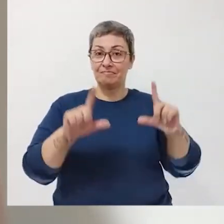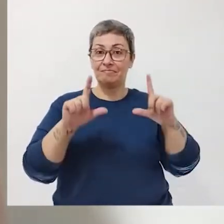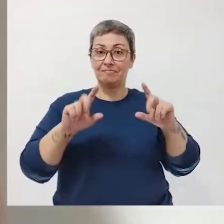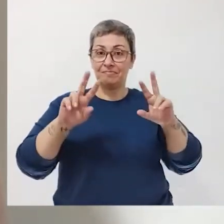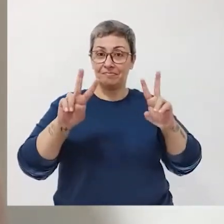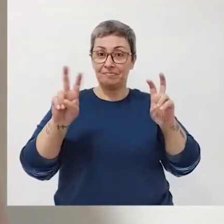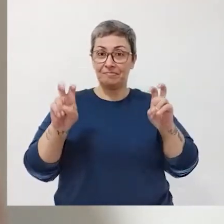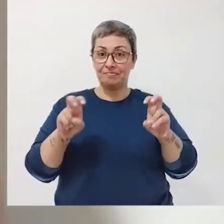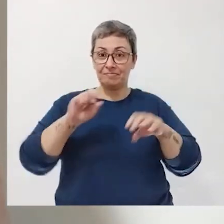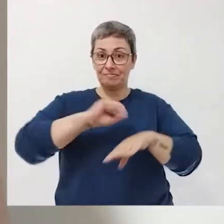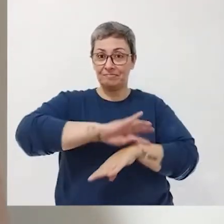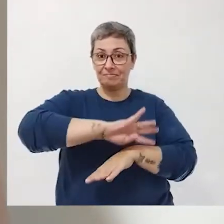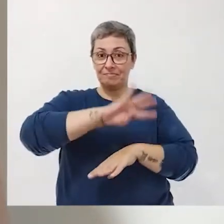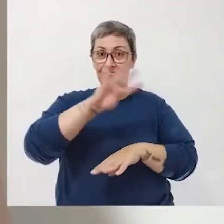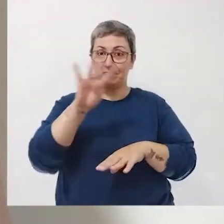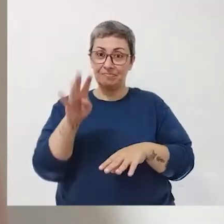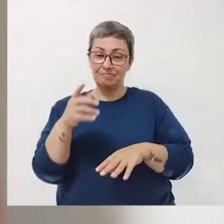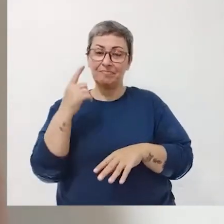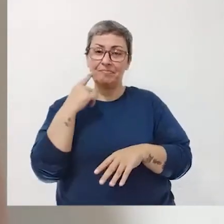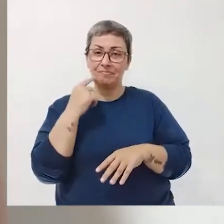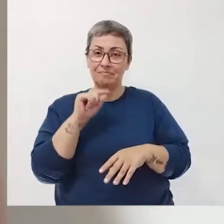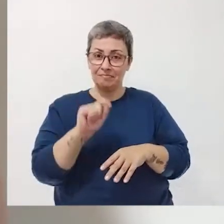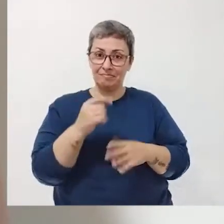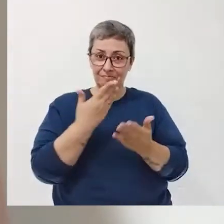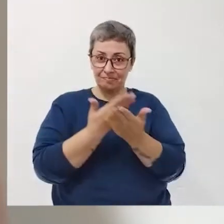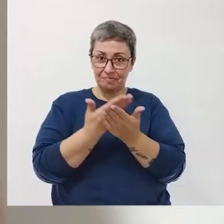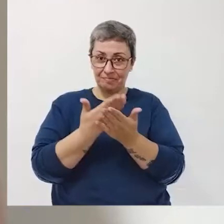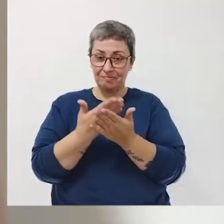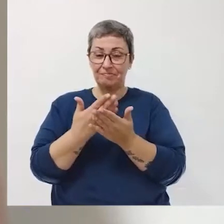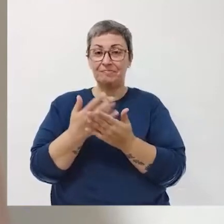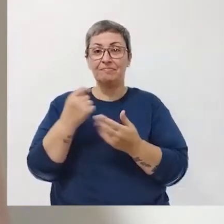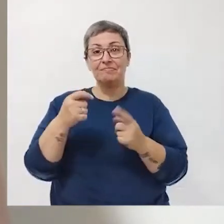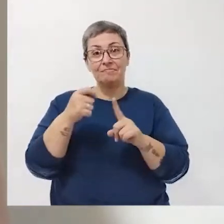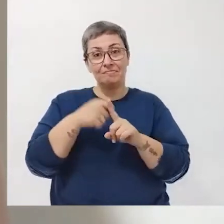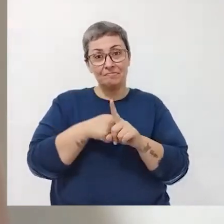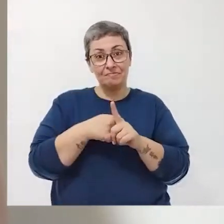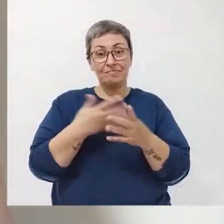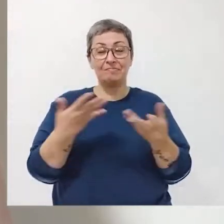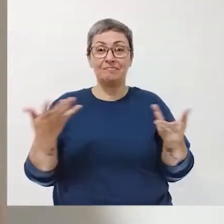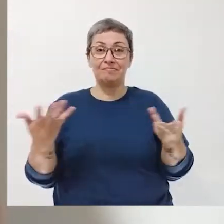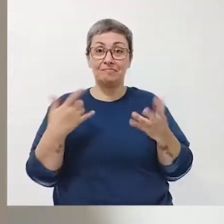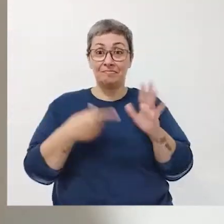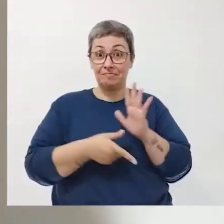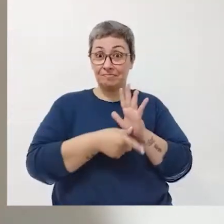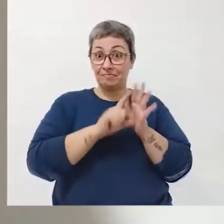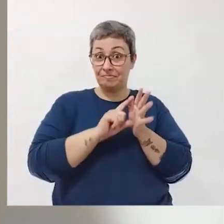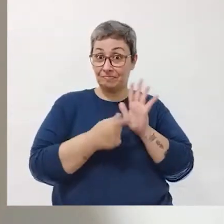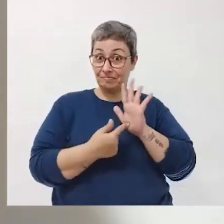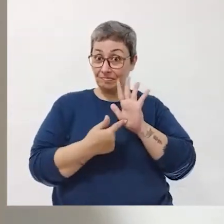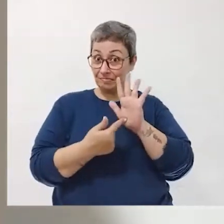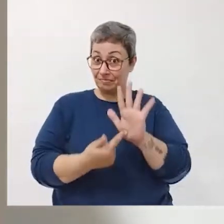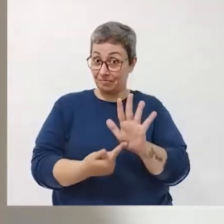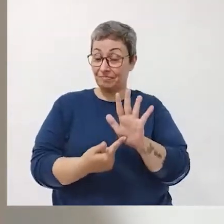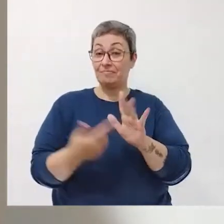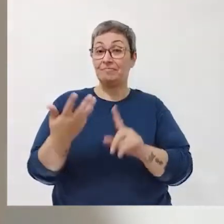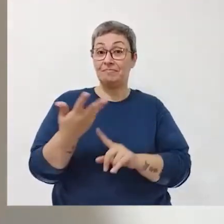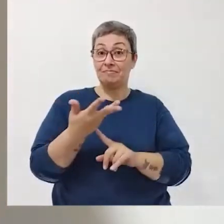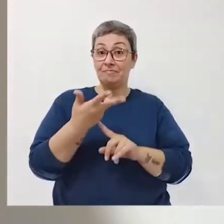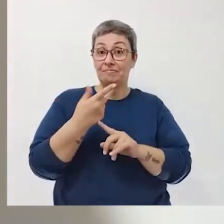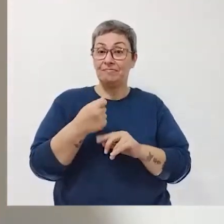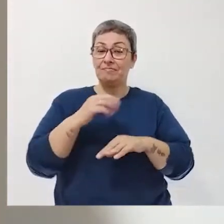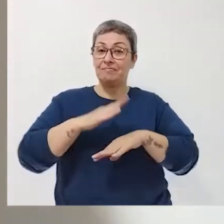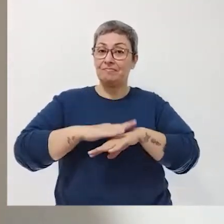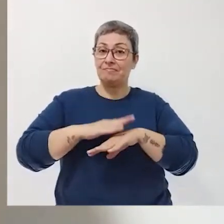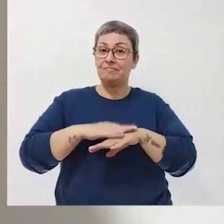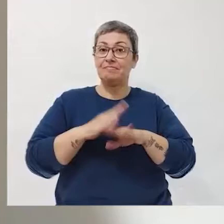tema arco-íris que eu sei que vocês estudaram esse mês. Mas antes de mostrar essas obras, eu queria